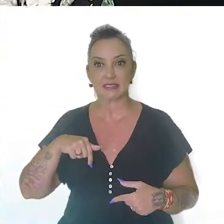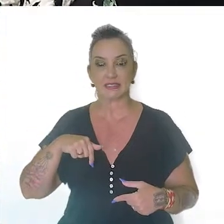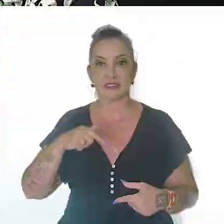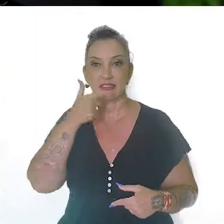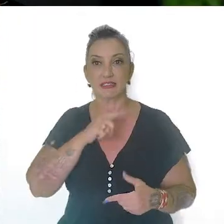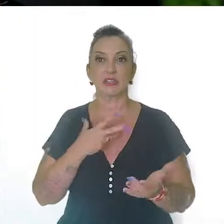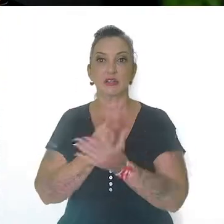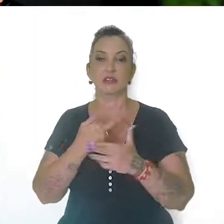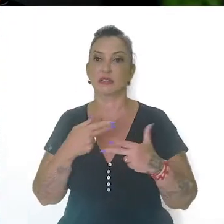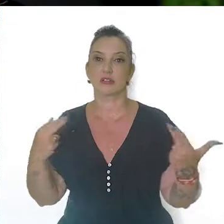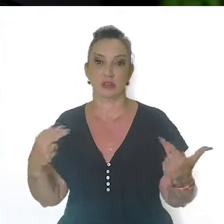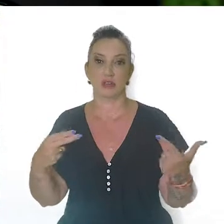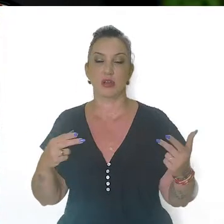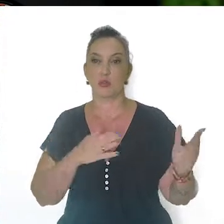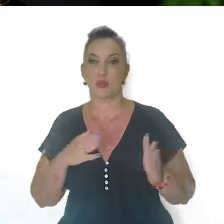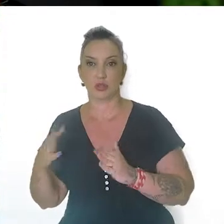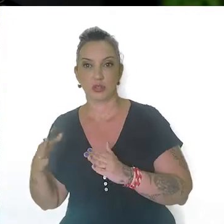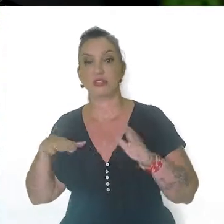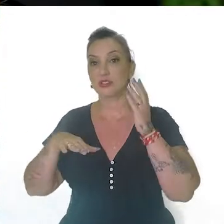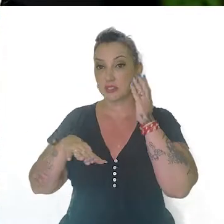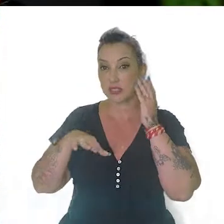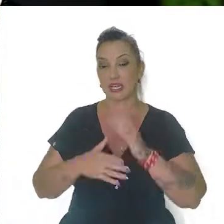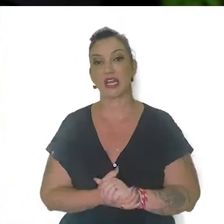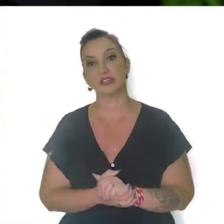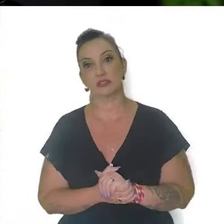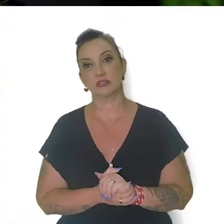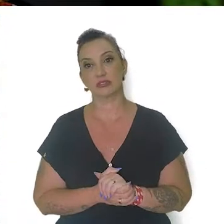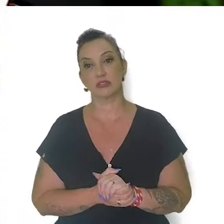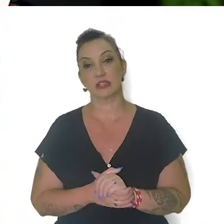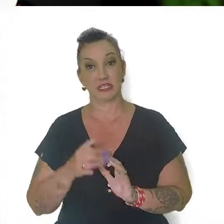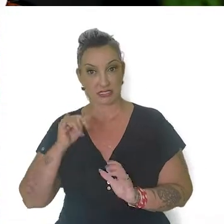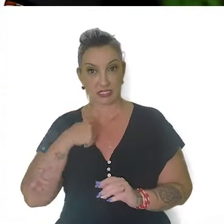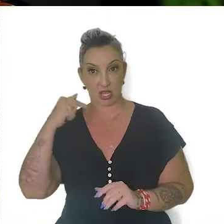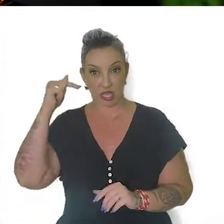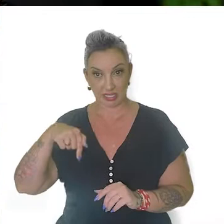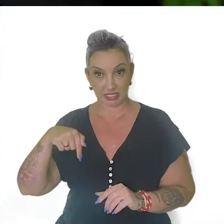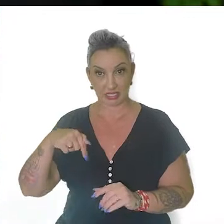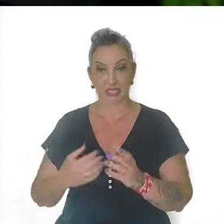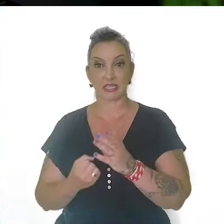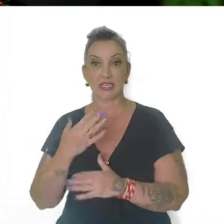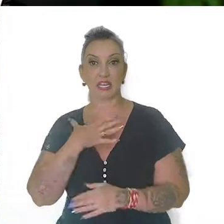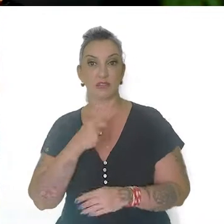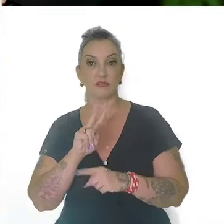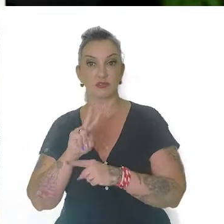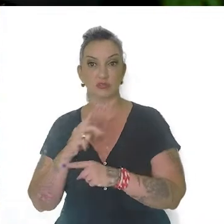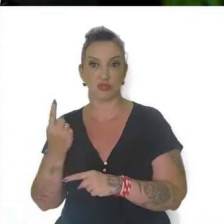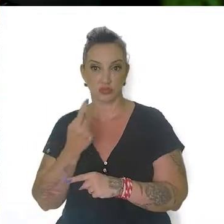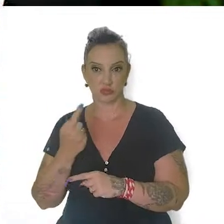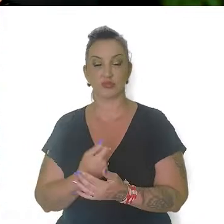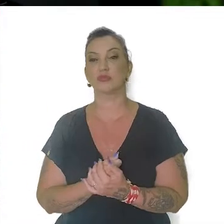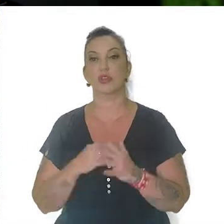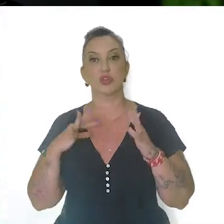aqui. Consegui comprar meus equipamentos com a produção, com a discotecagem. Se eu tô aqui criando meu